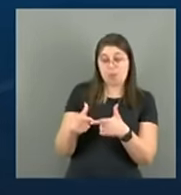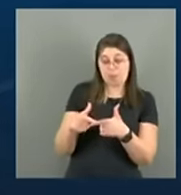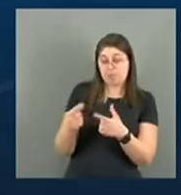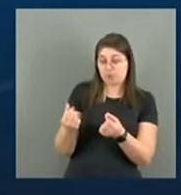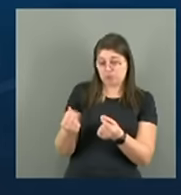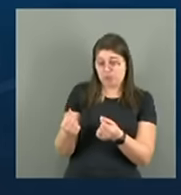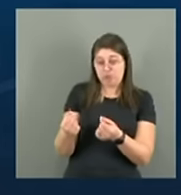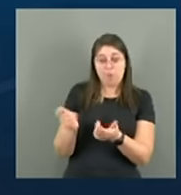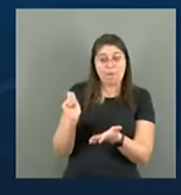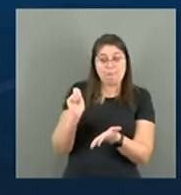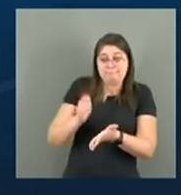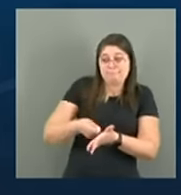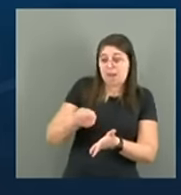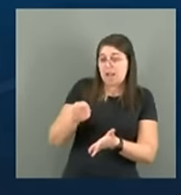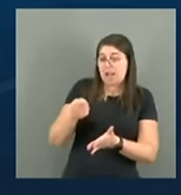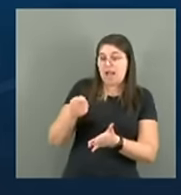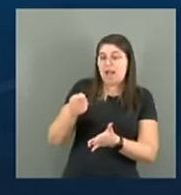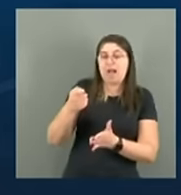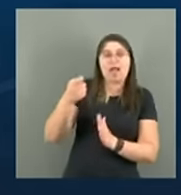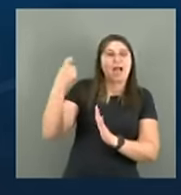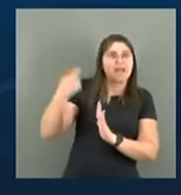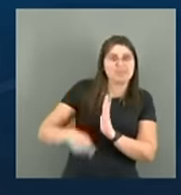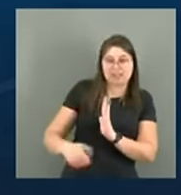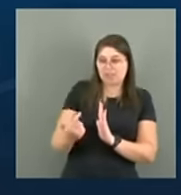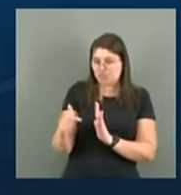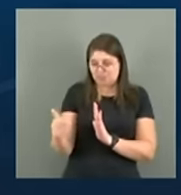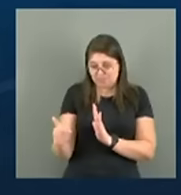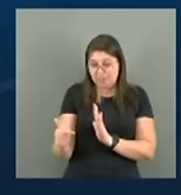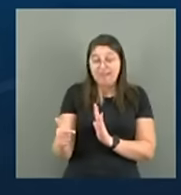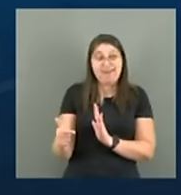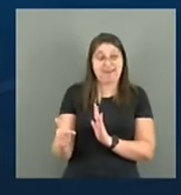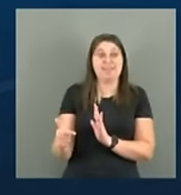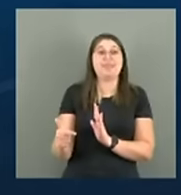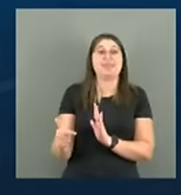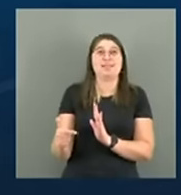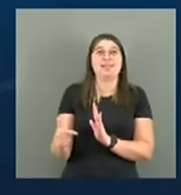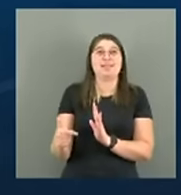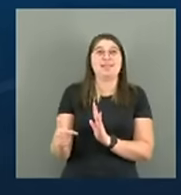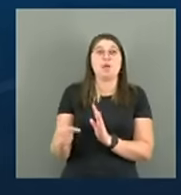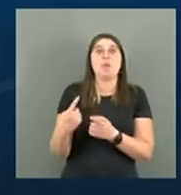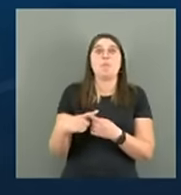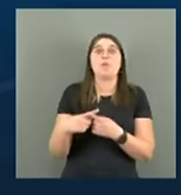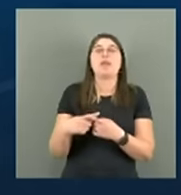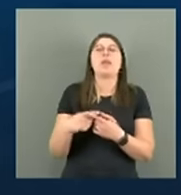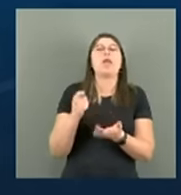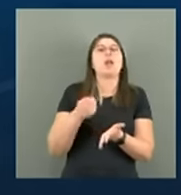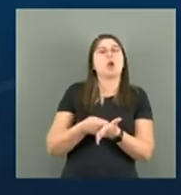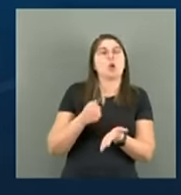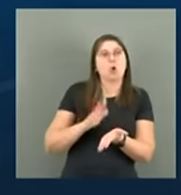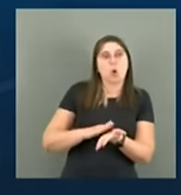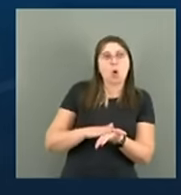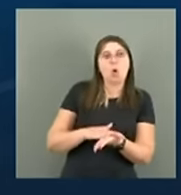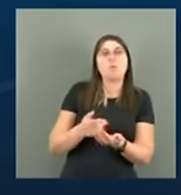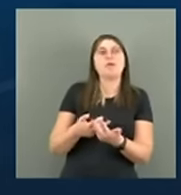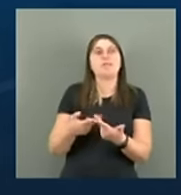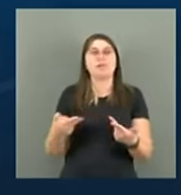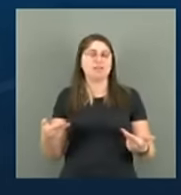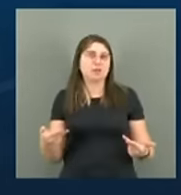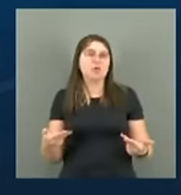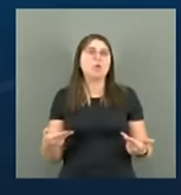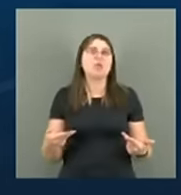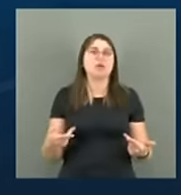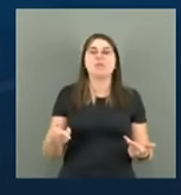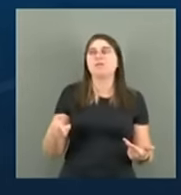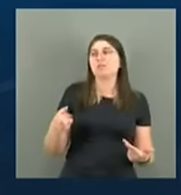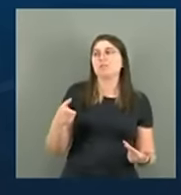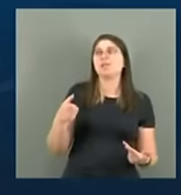as taxas da federação, nossa grande federação corrupta, que cobra transferências, registros e tudo mais. Romário aí,